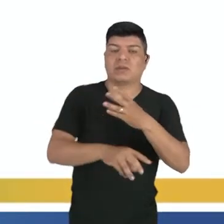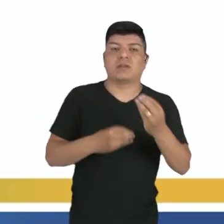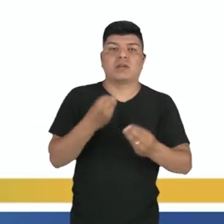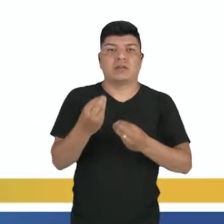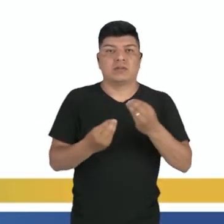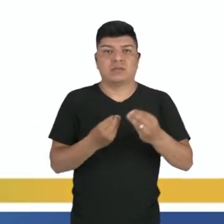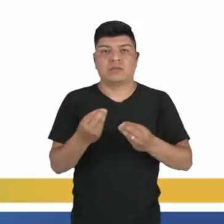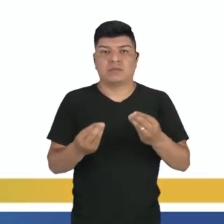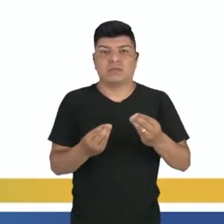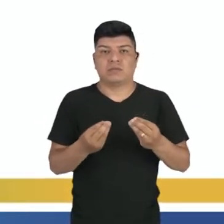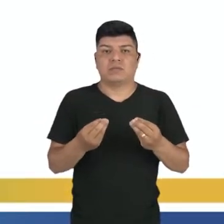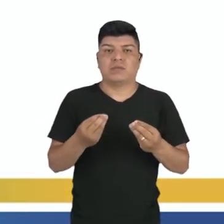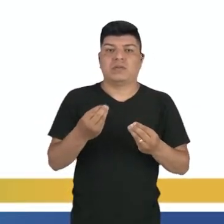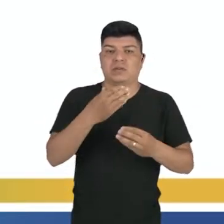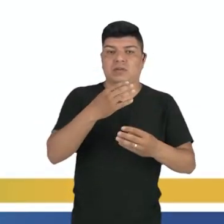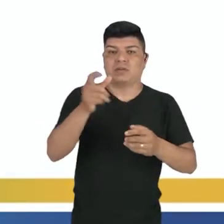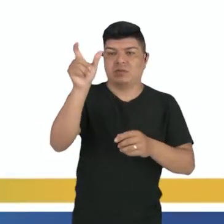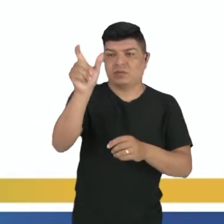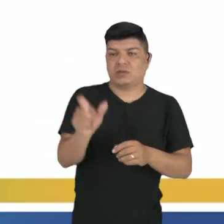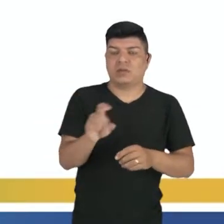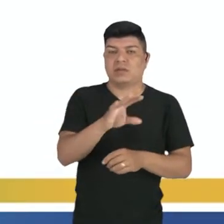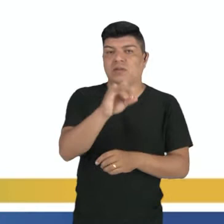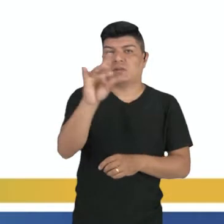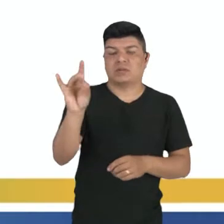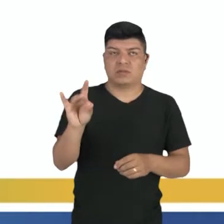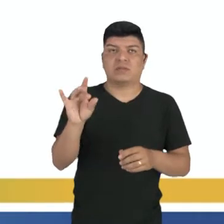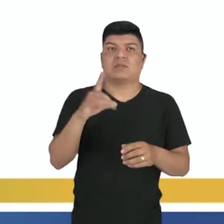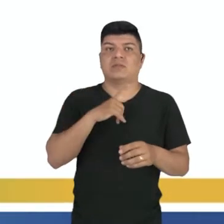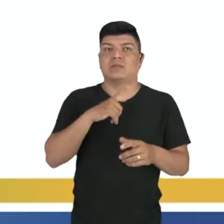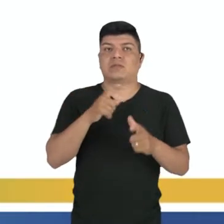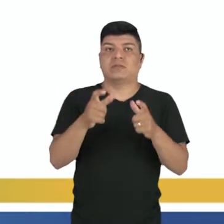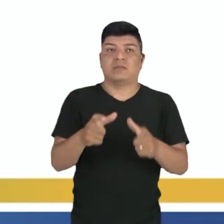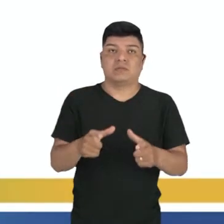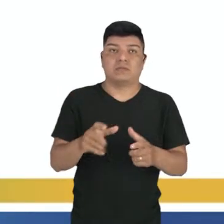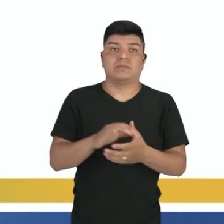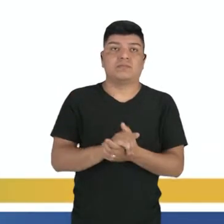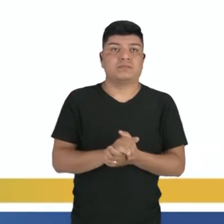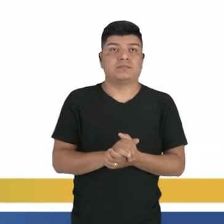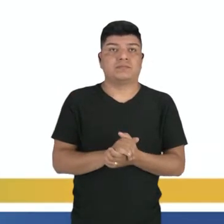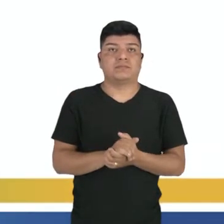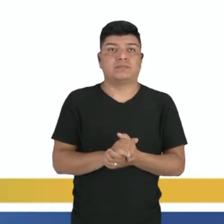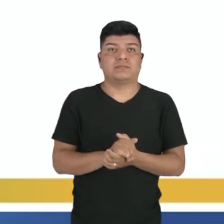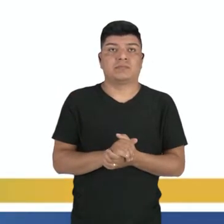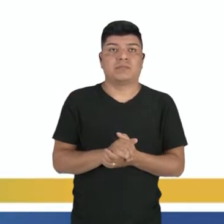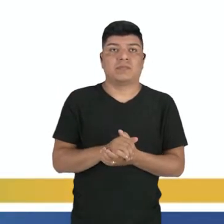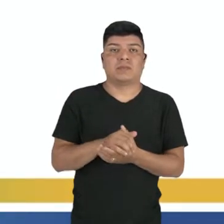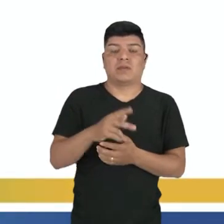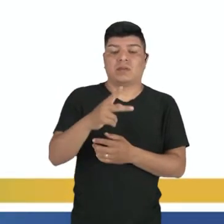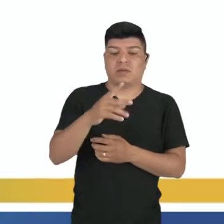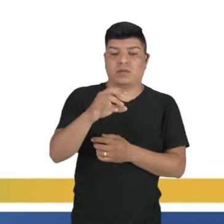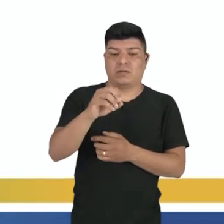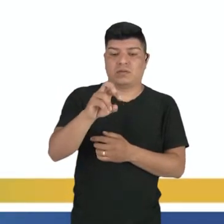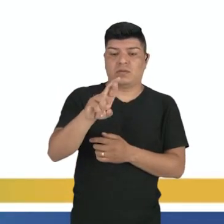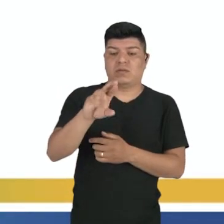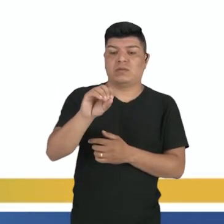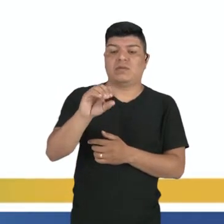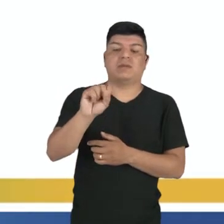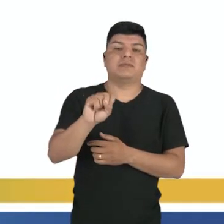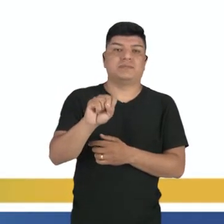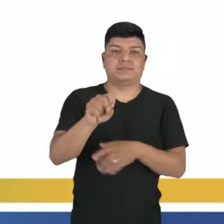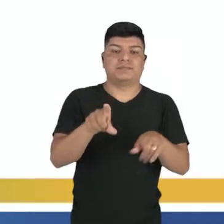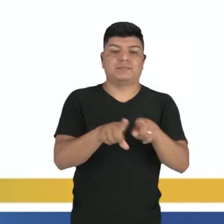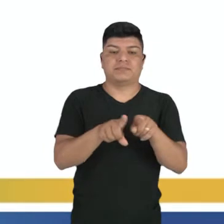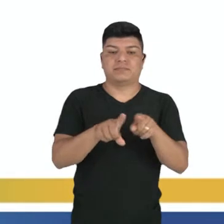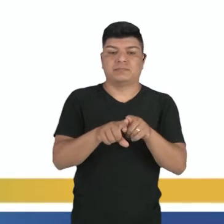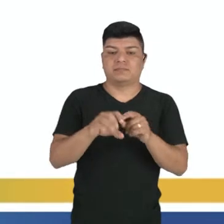que funciona uma esponja. Vocês vão ver que tem uma região chamada vários poros, na verdade, como eu já comentei.